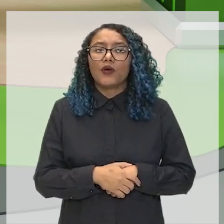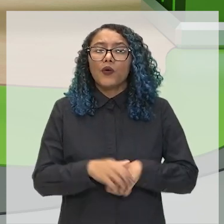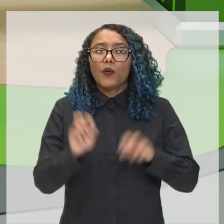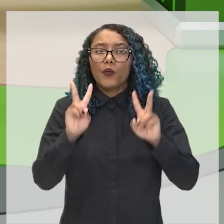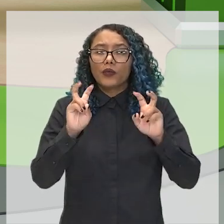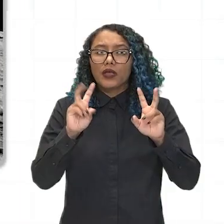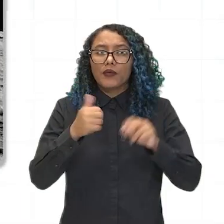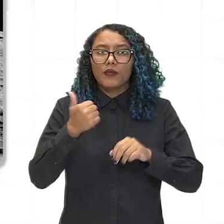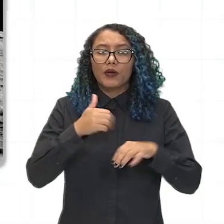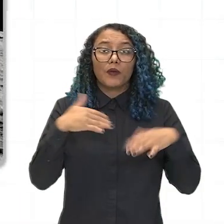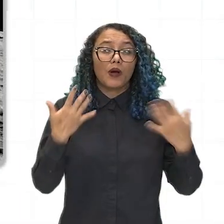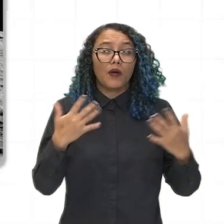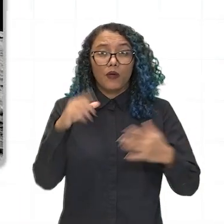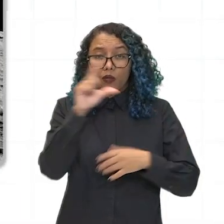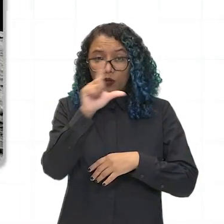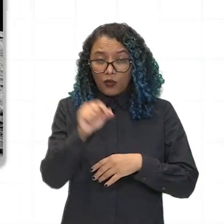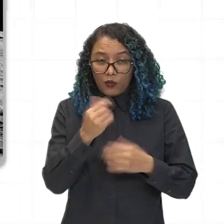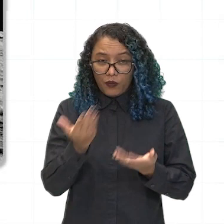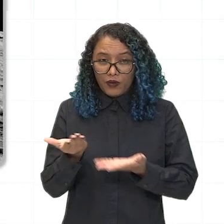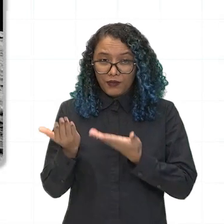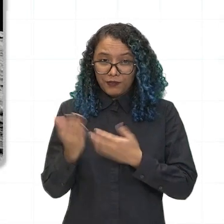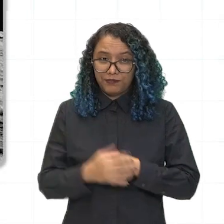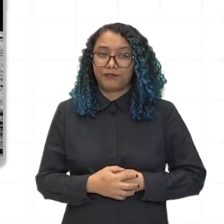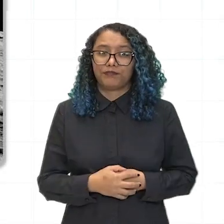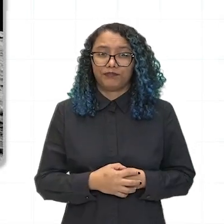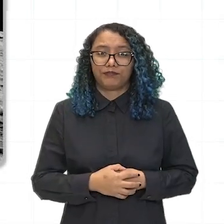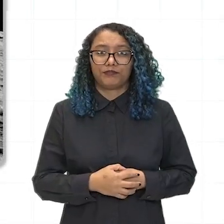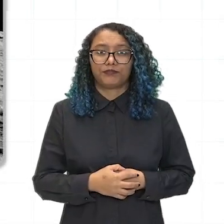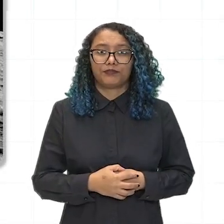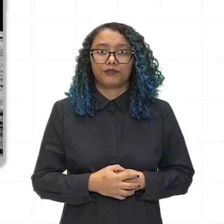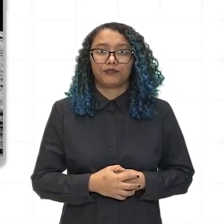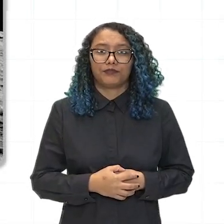a Lua. A Lua é um